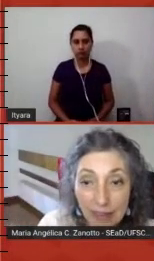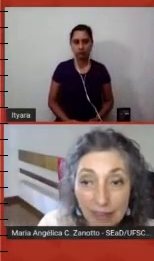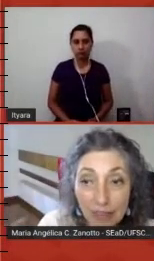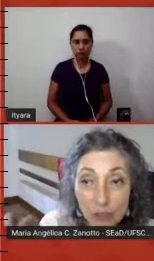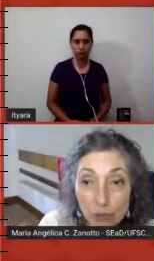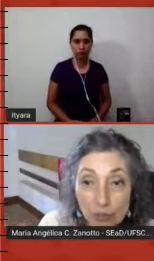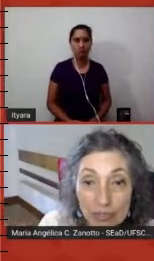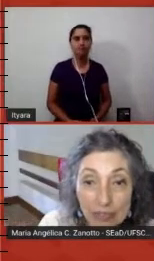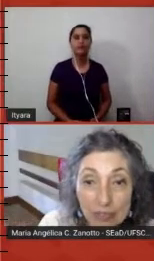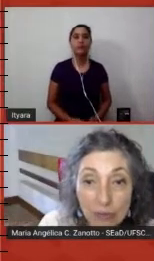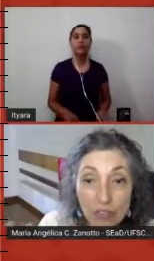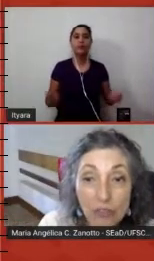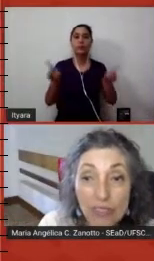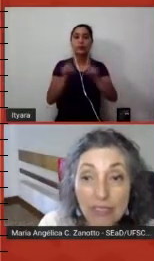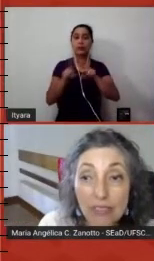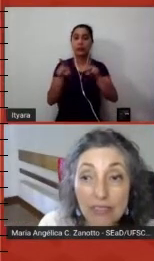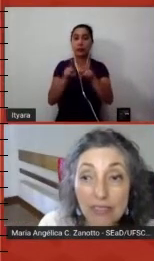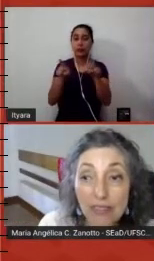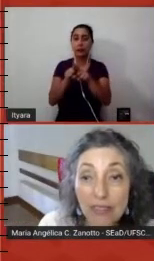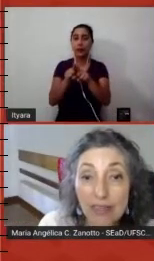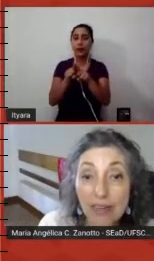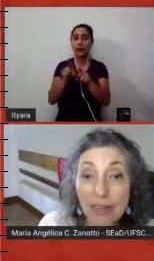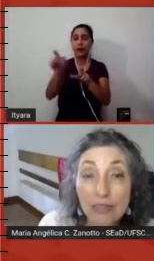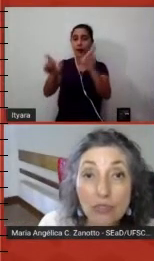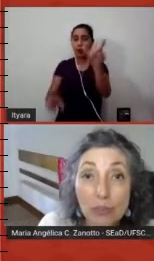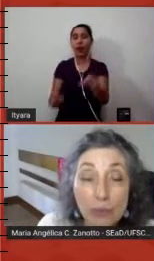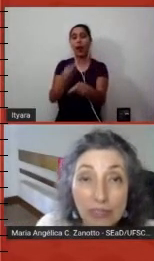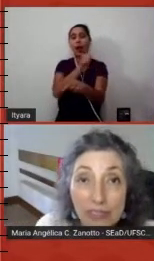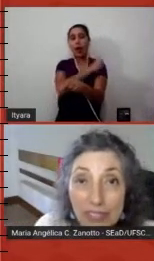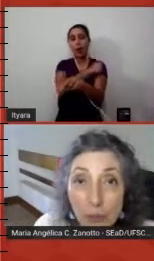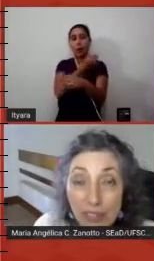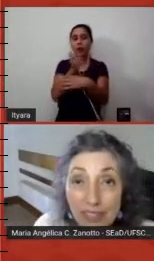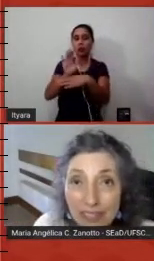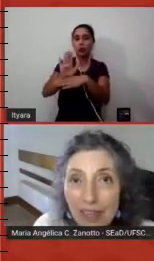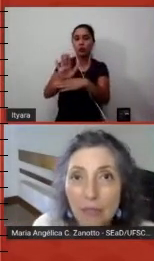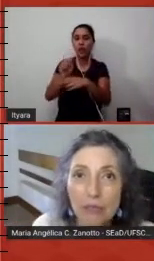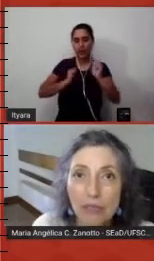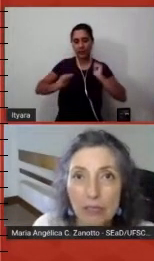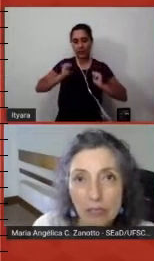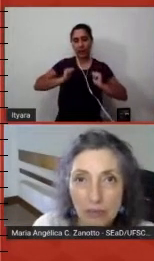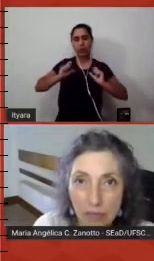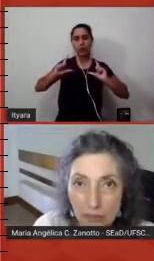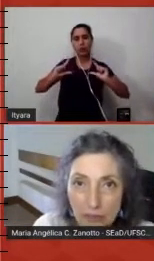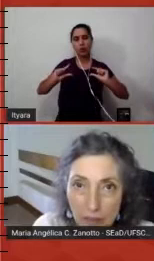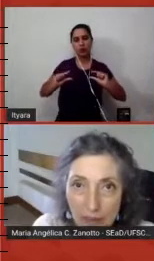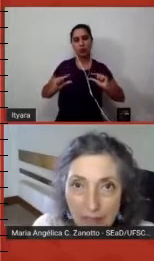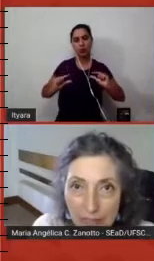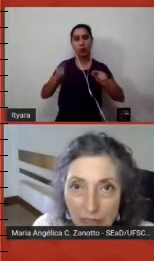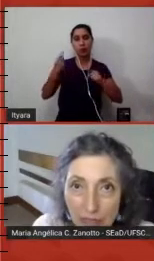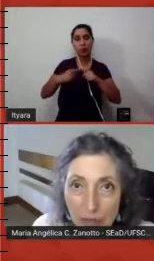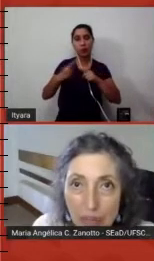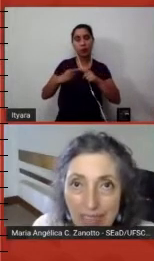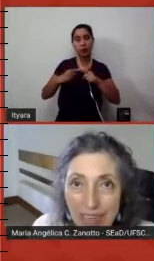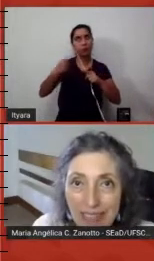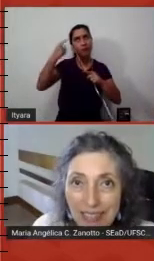E ajuda os estudantes a reduzir um pouco a ansiedade, porque eles sabem no que eles estão sendo avaliados. Então, toda aquela